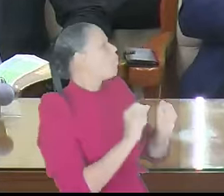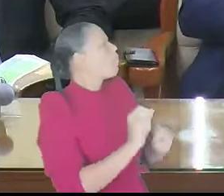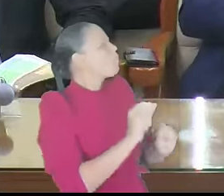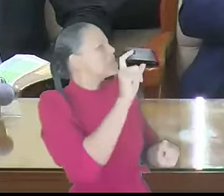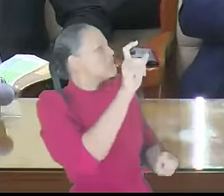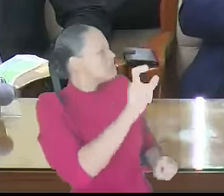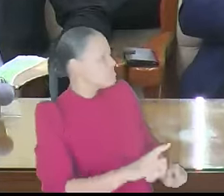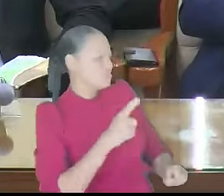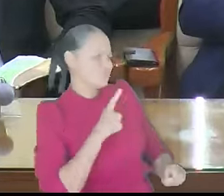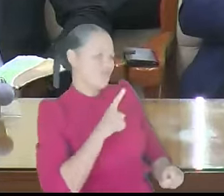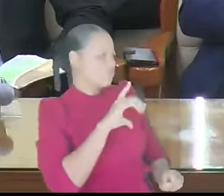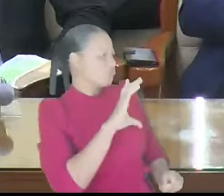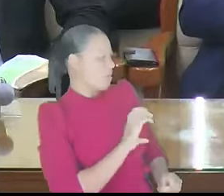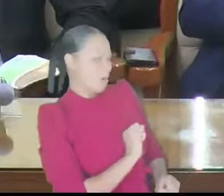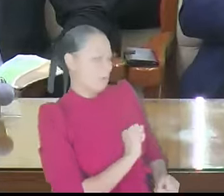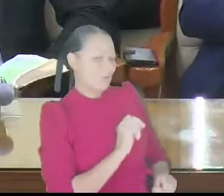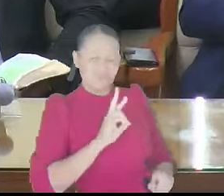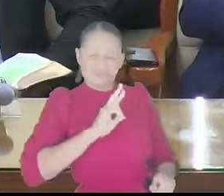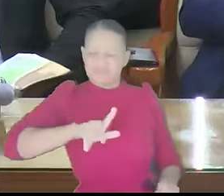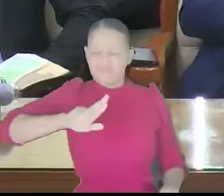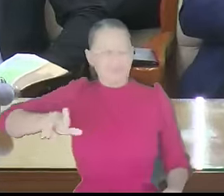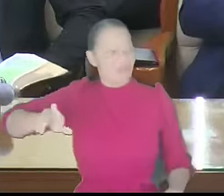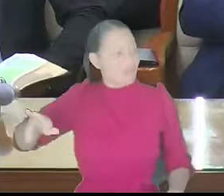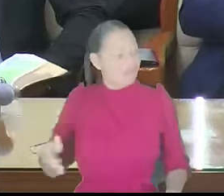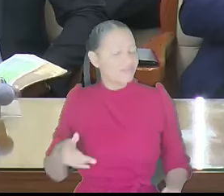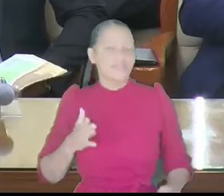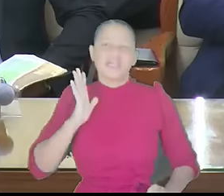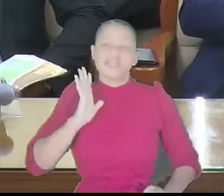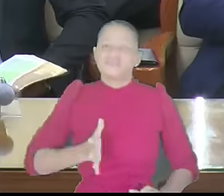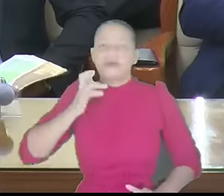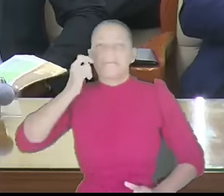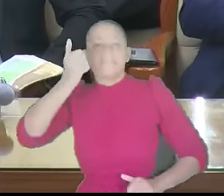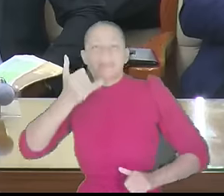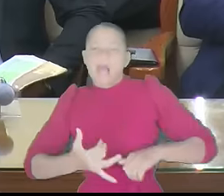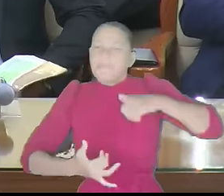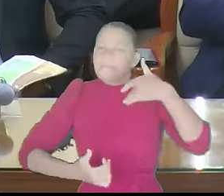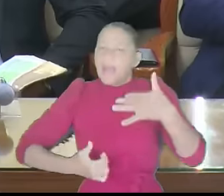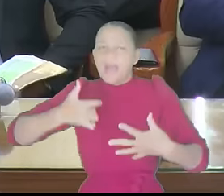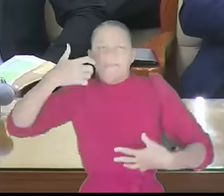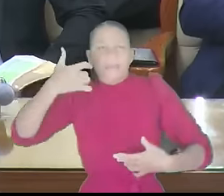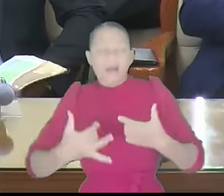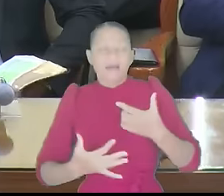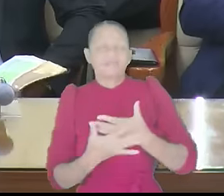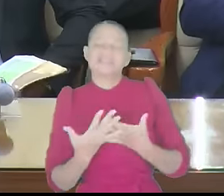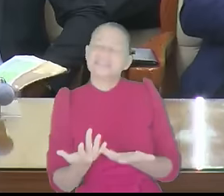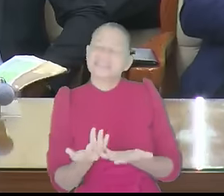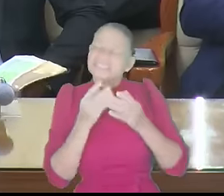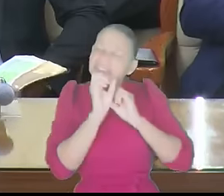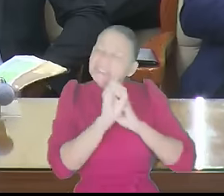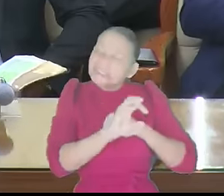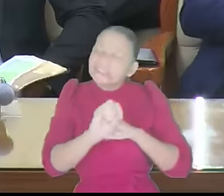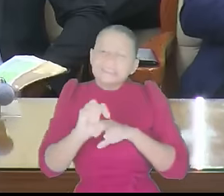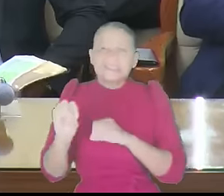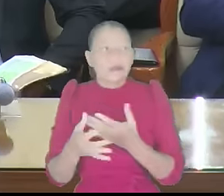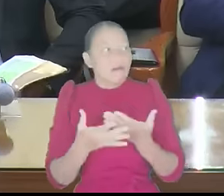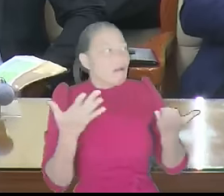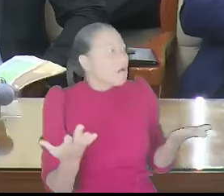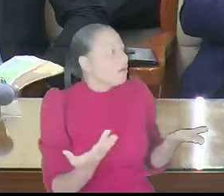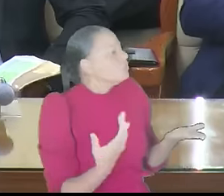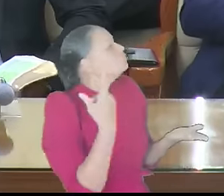do que outro? A gente vem debatendo isso, não é verdade? Vem mastigando isso. O que é que o teu amado